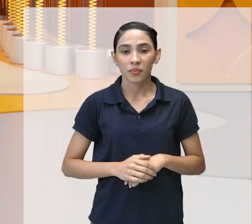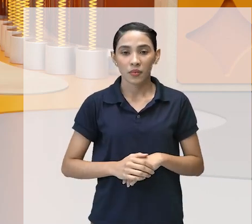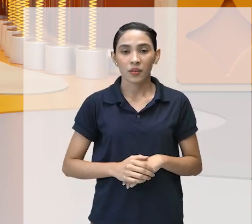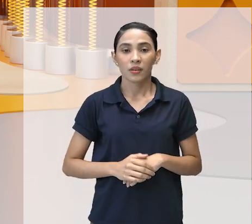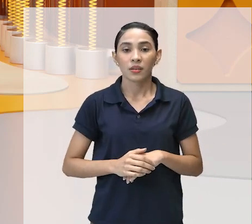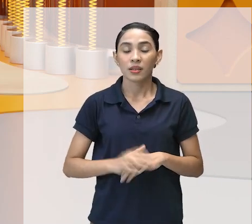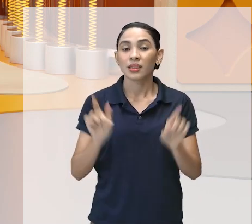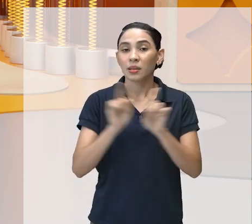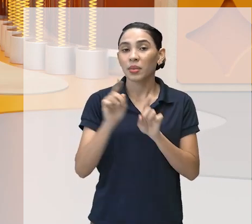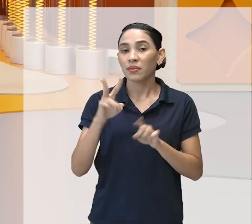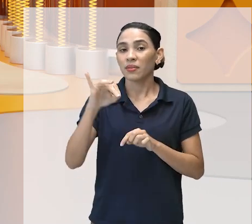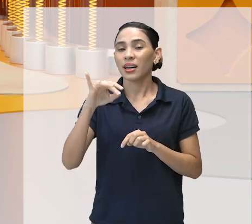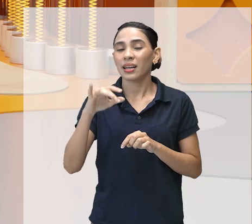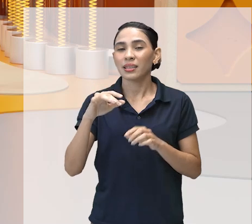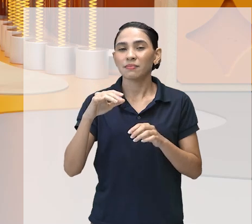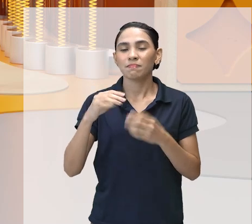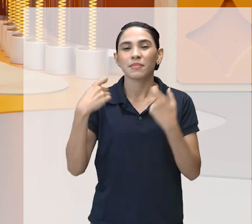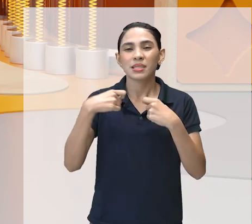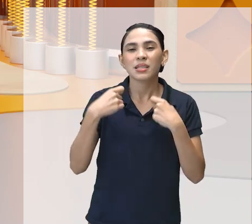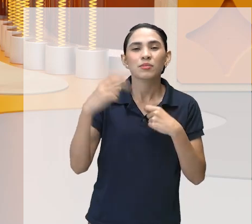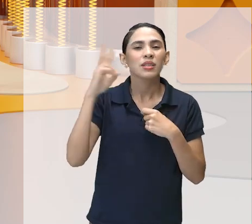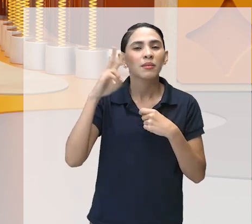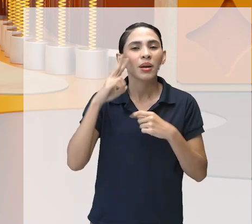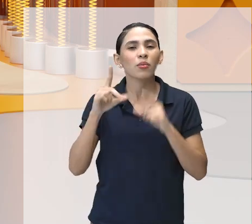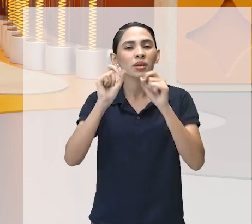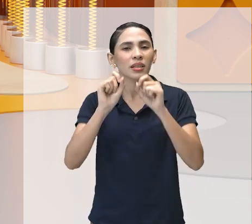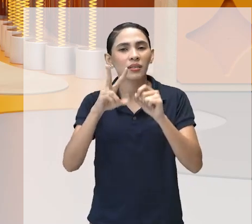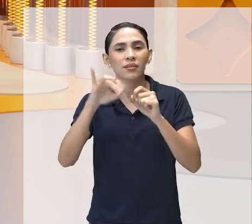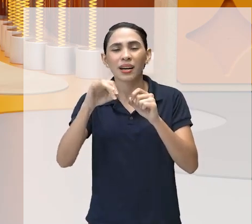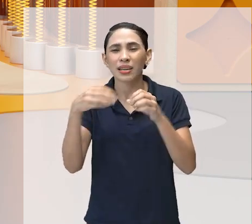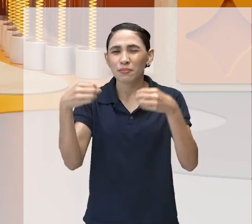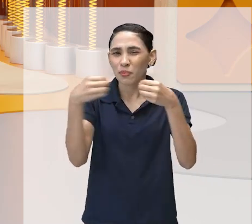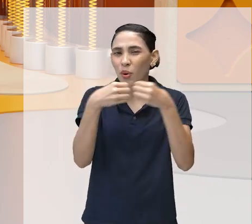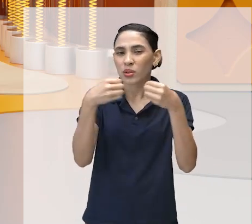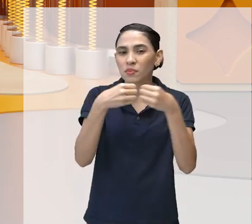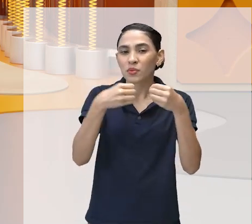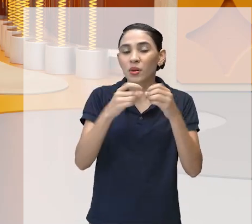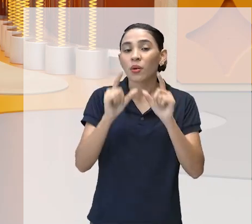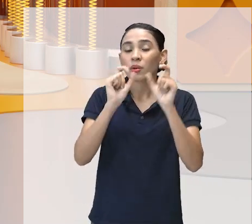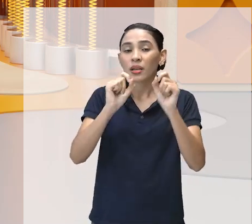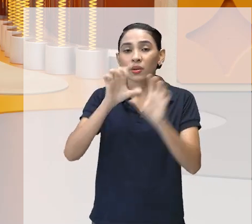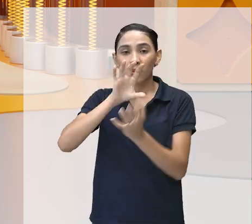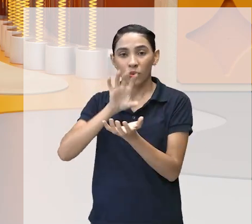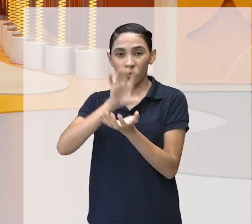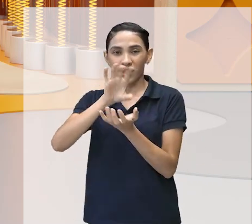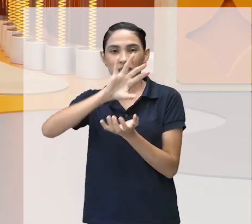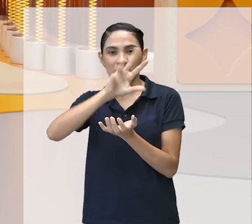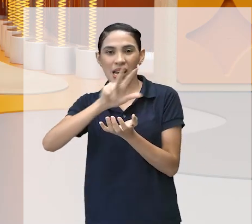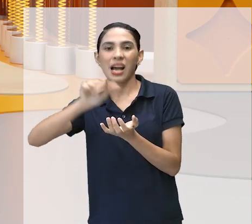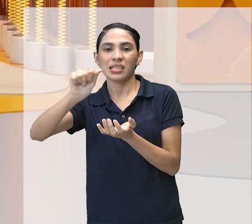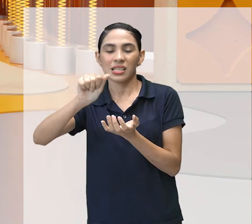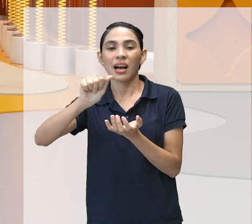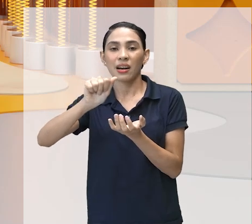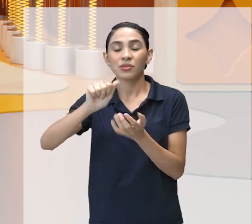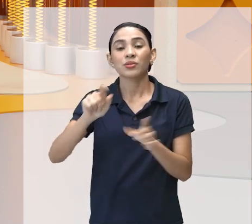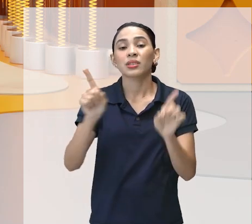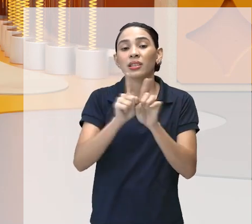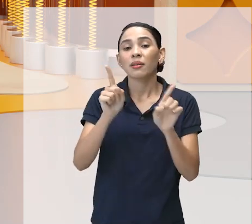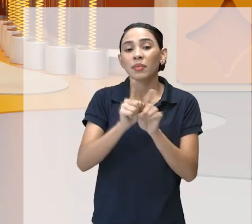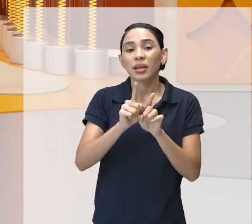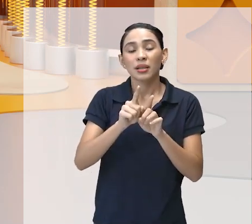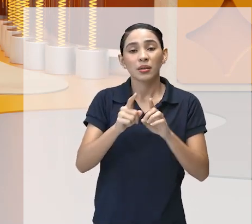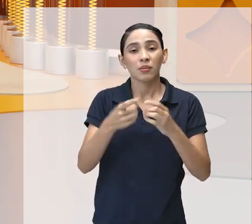né? E isso também a gente tem que levar em conta que vai estar bem próximo do continente asiático. Além